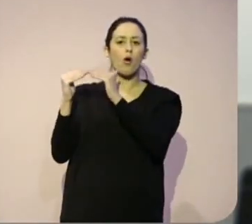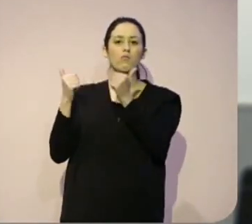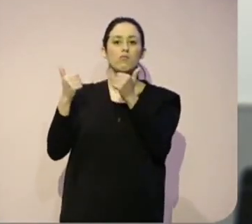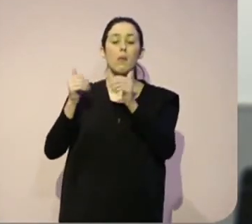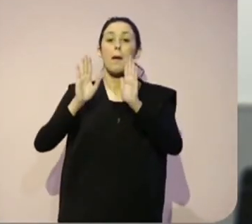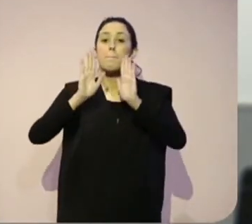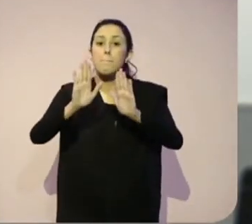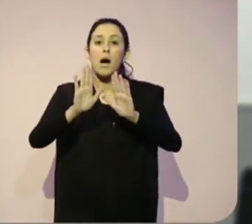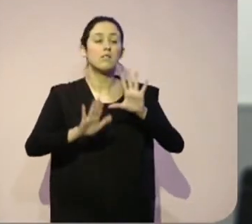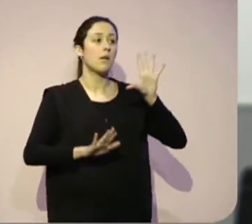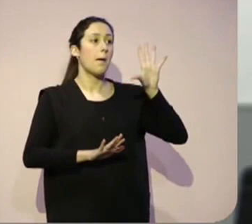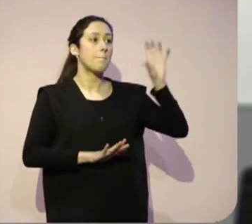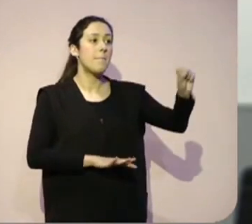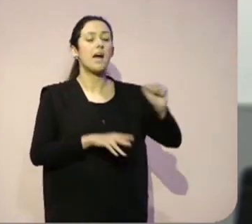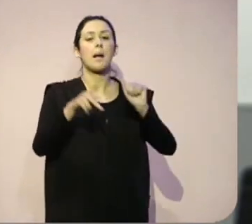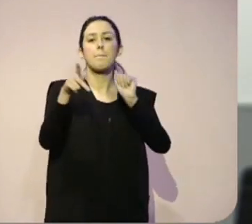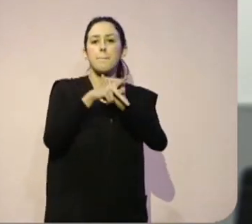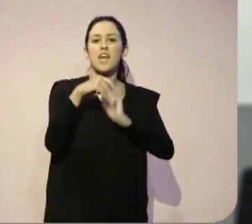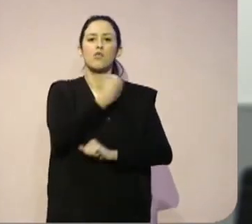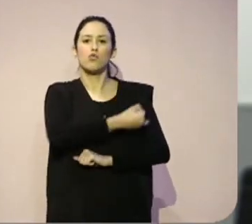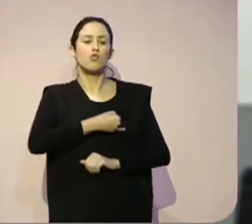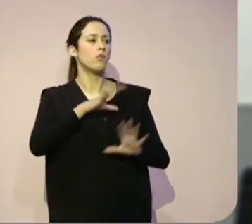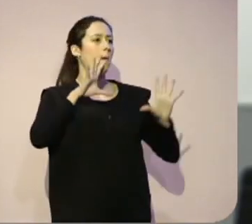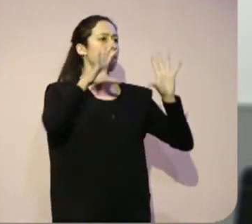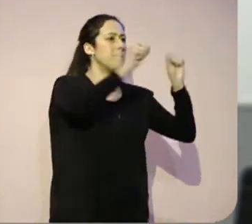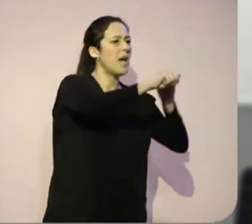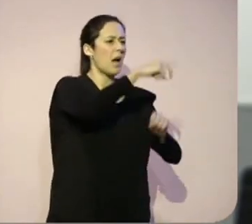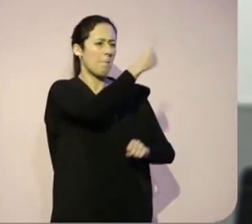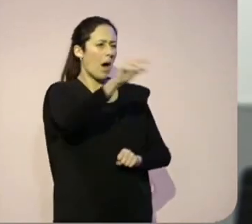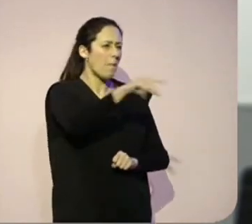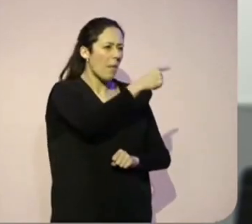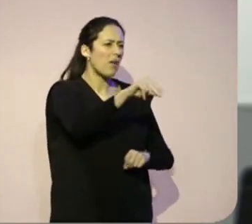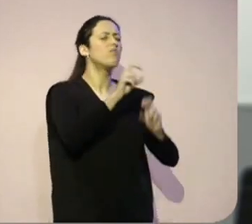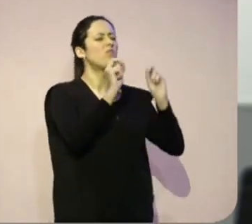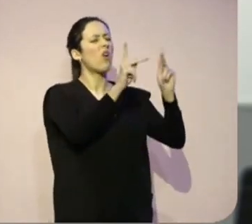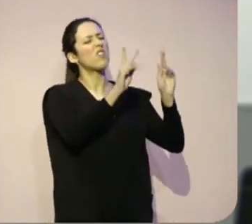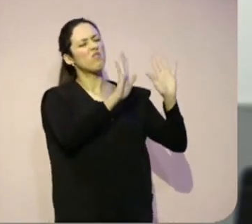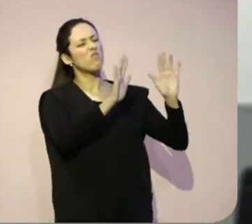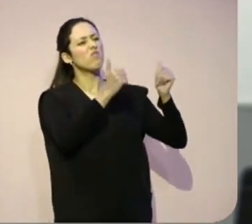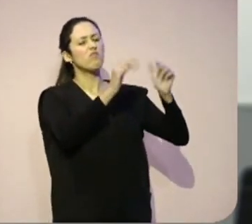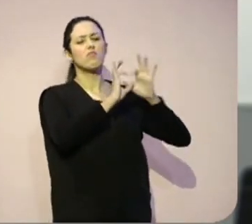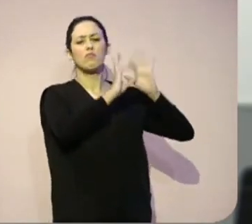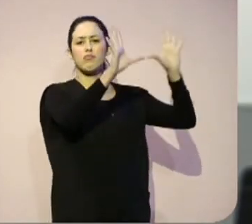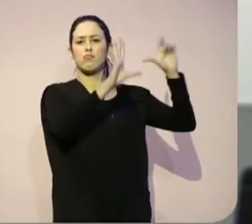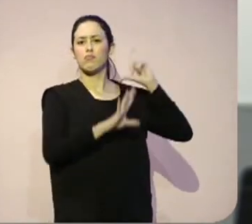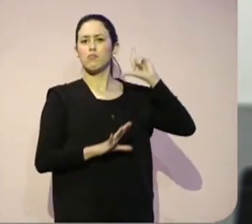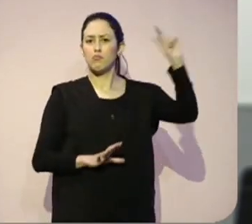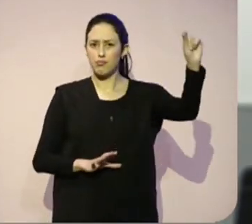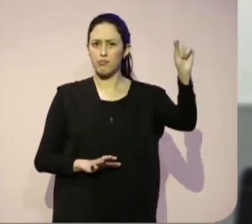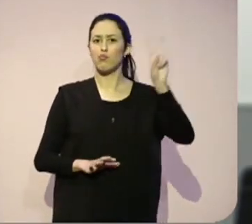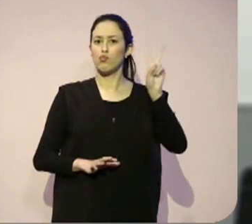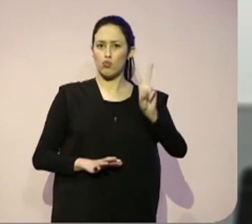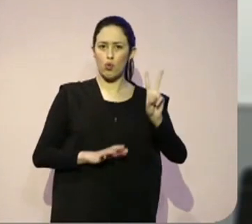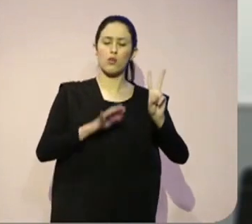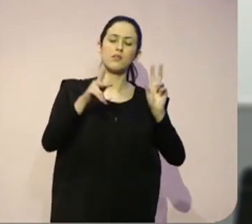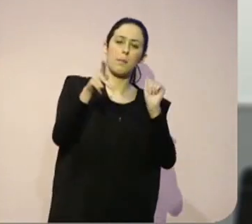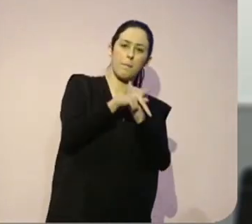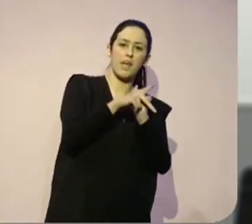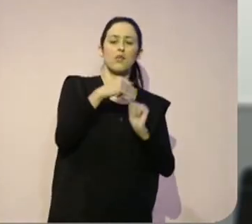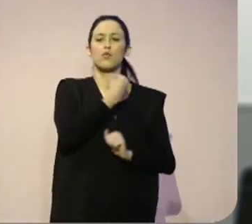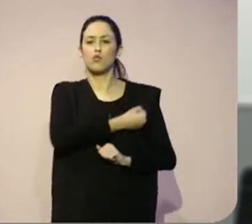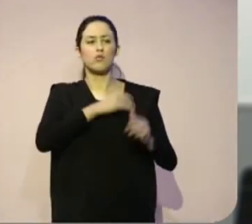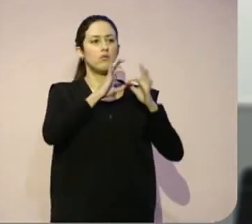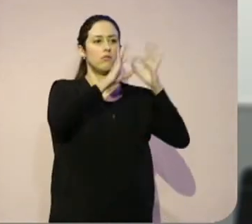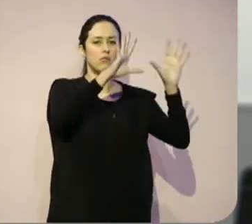Pedro e João, dão os açoites e libertam os dois. E os dois, ao invés de saírem